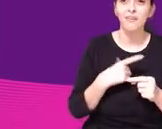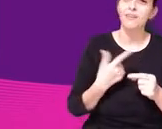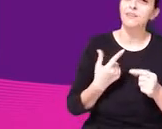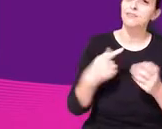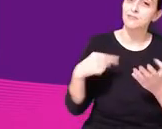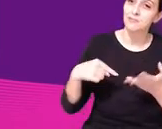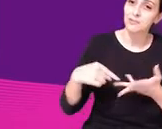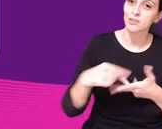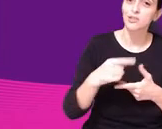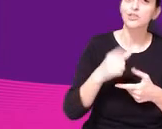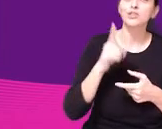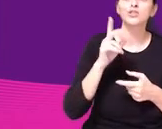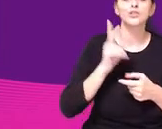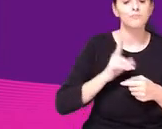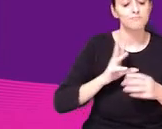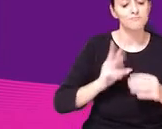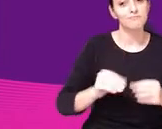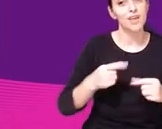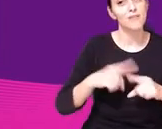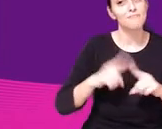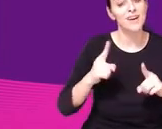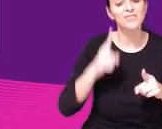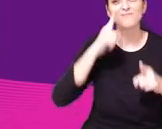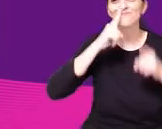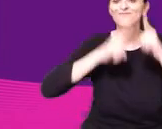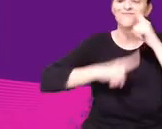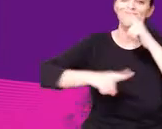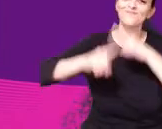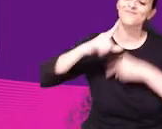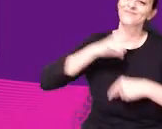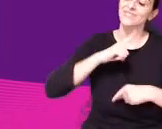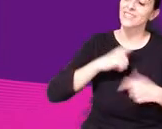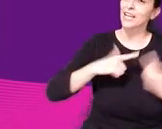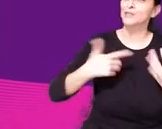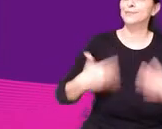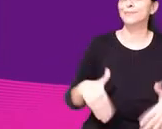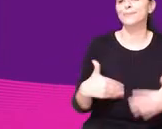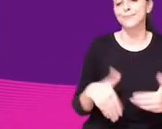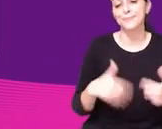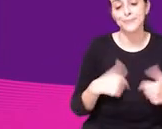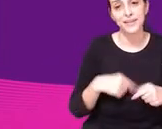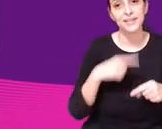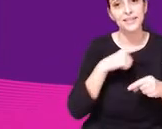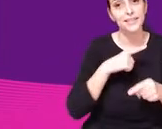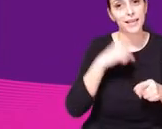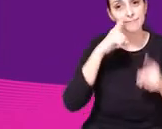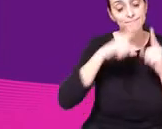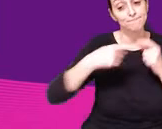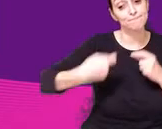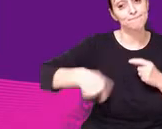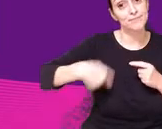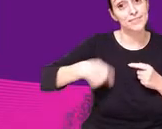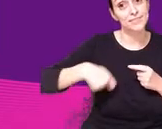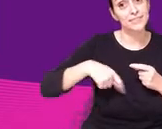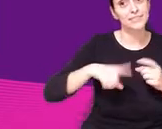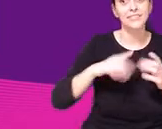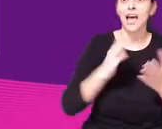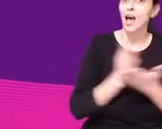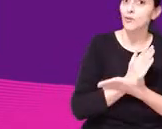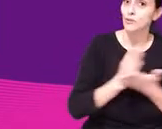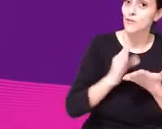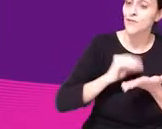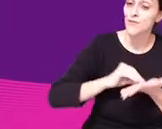gente ainda tem um gap enorme, nós ainda temos necessidades não atendidas